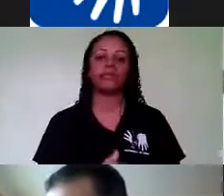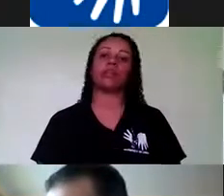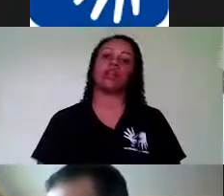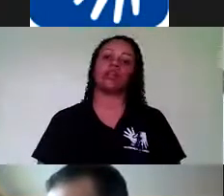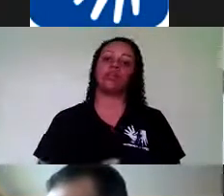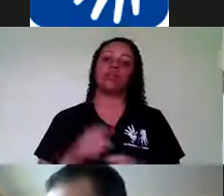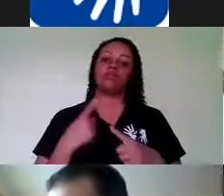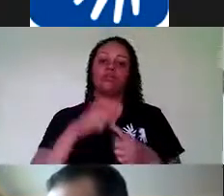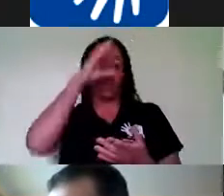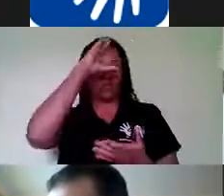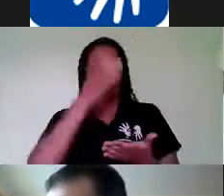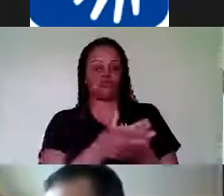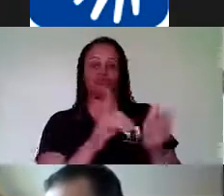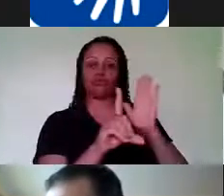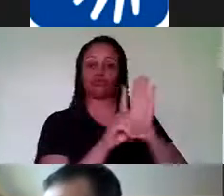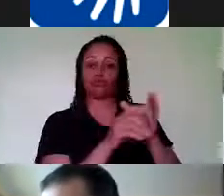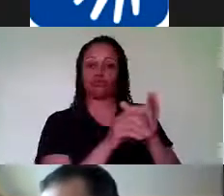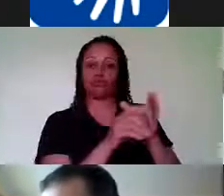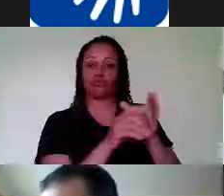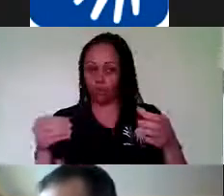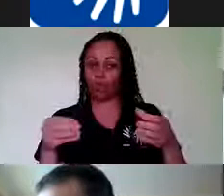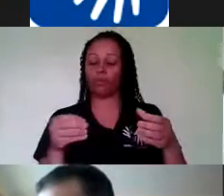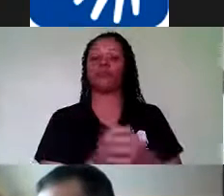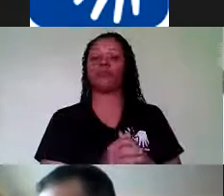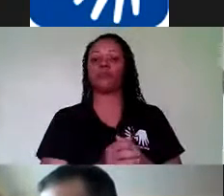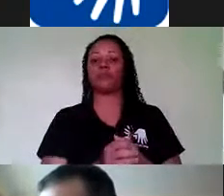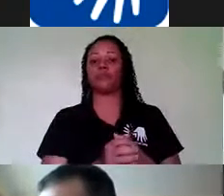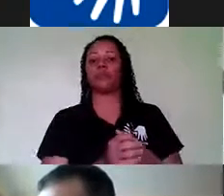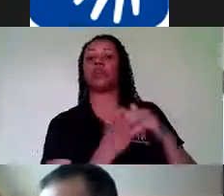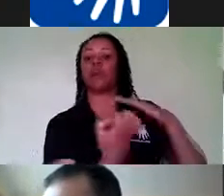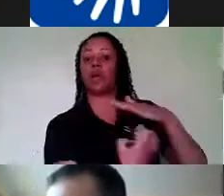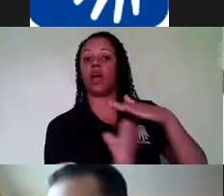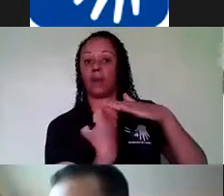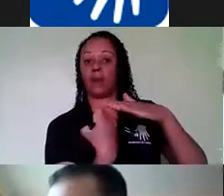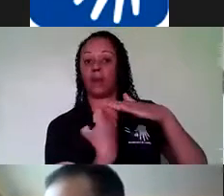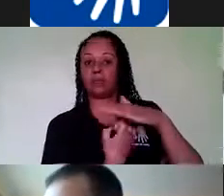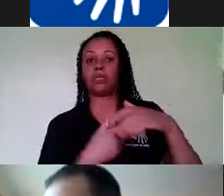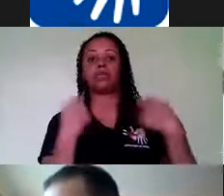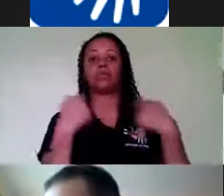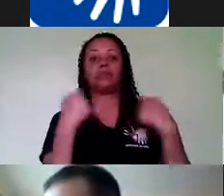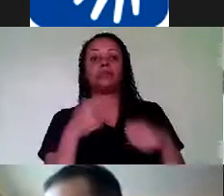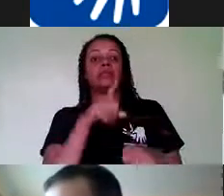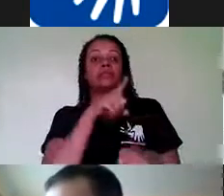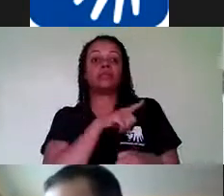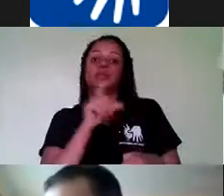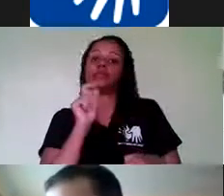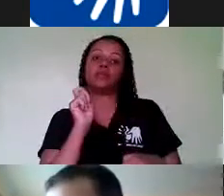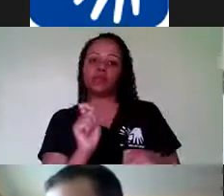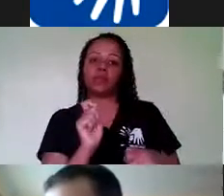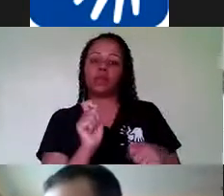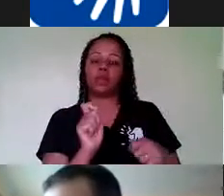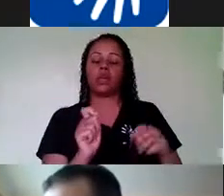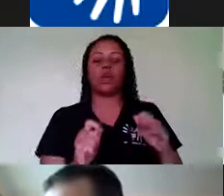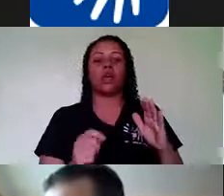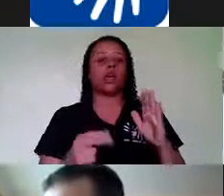falou, de a empresa ter uma pontuação, né, diferenciar uma pessoa que tem uma